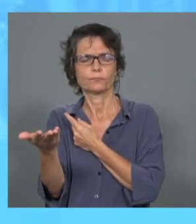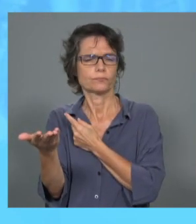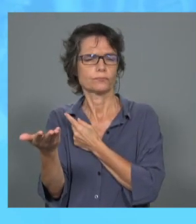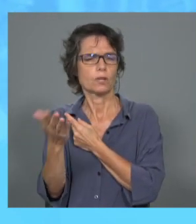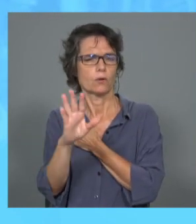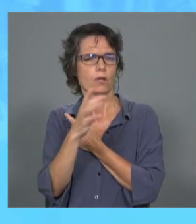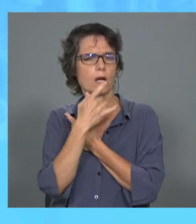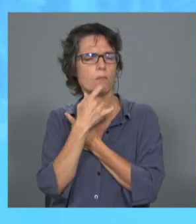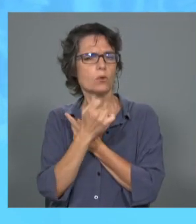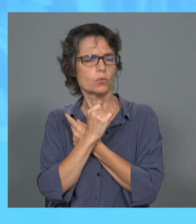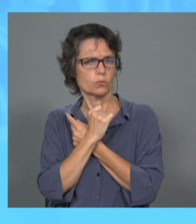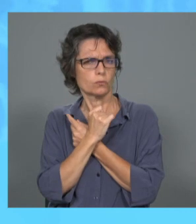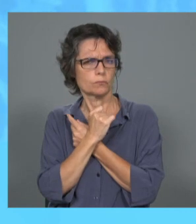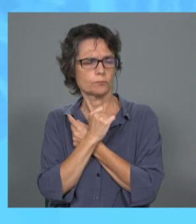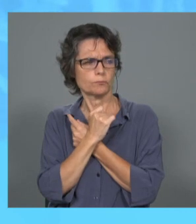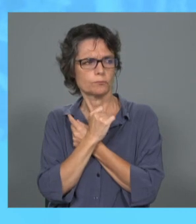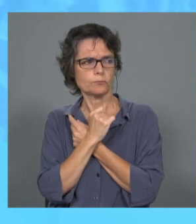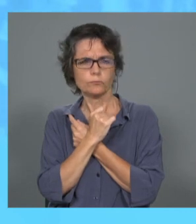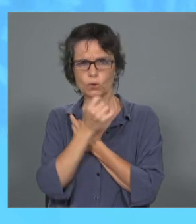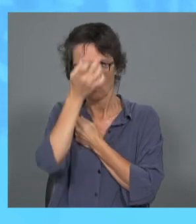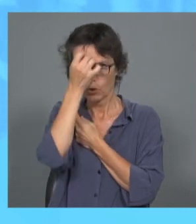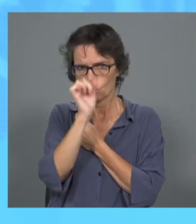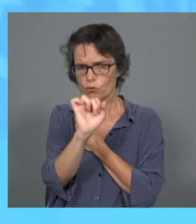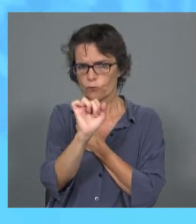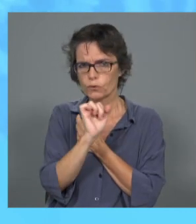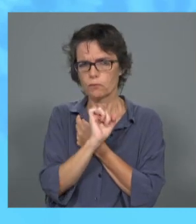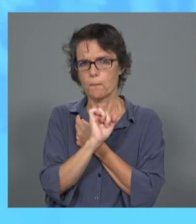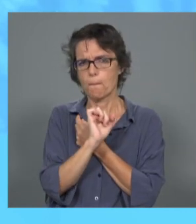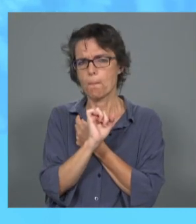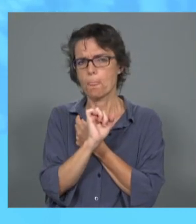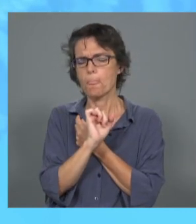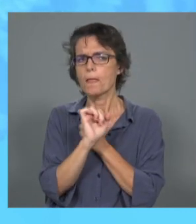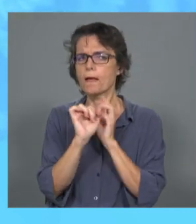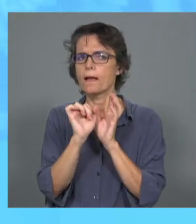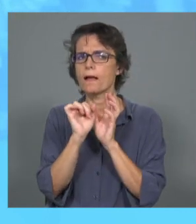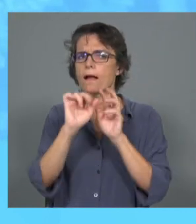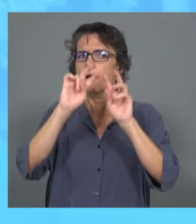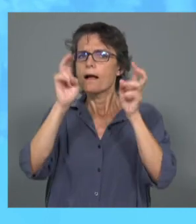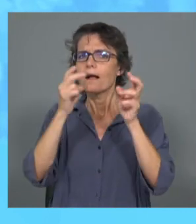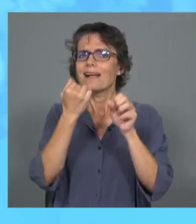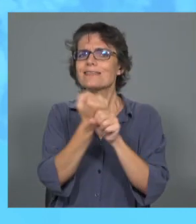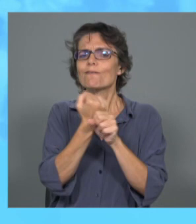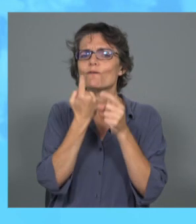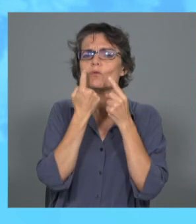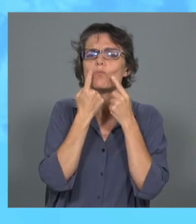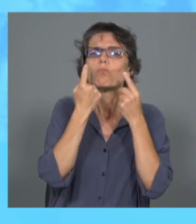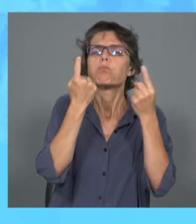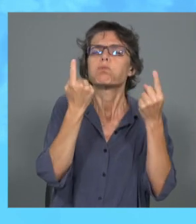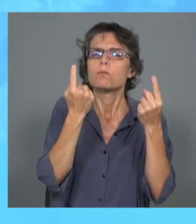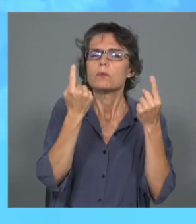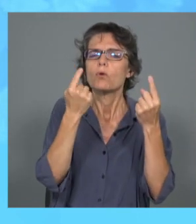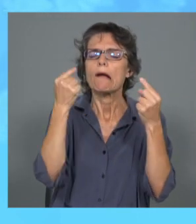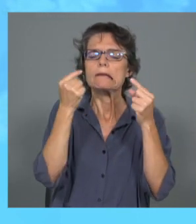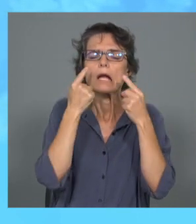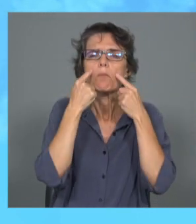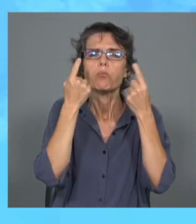No seu entender, continua a fazer sentido esta salvaguarda de serviço público neste mundo concorrencial que existe